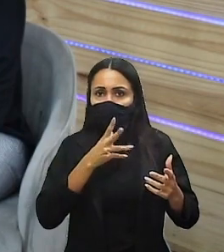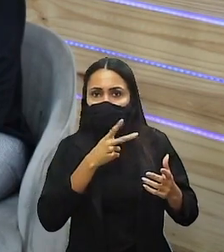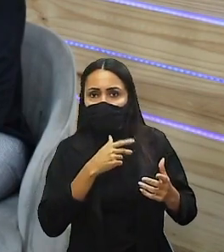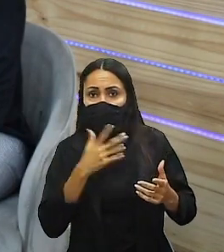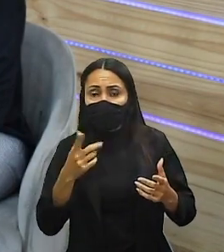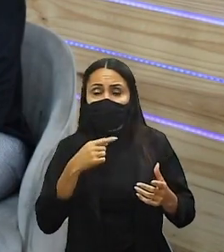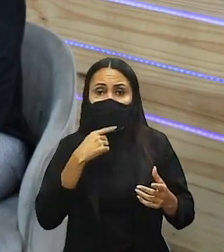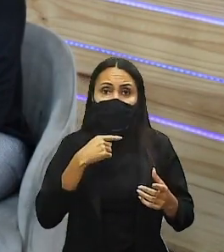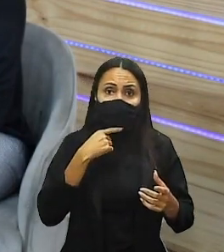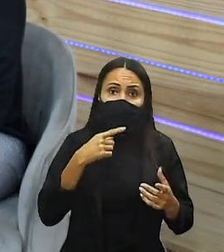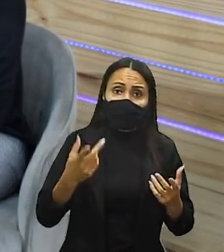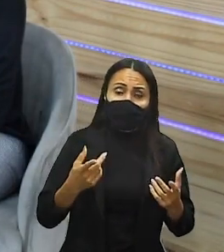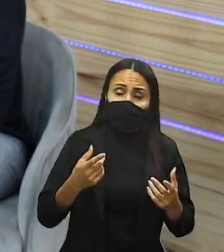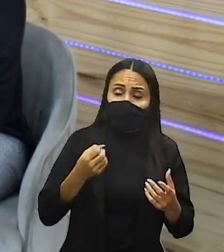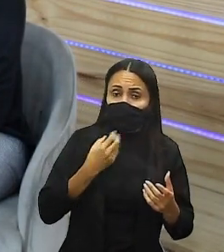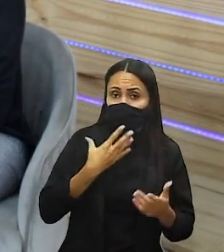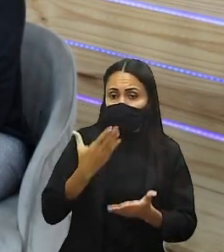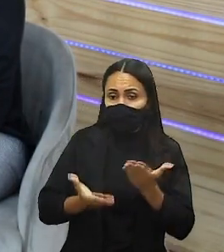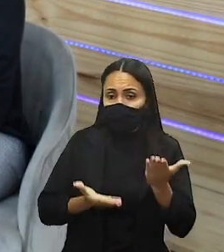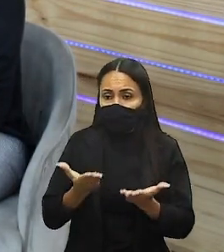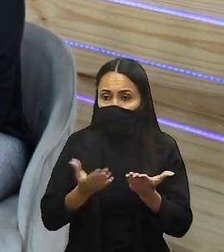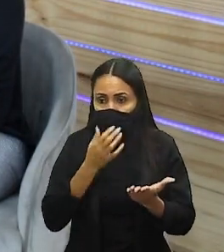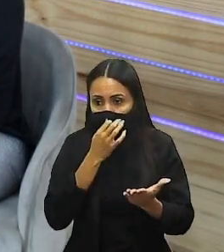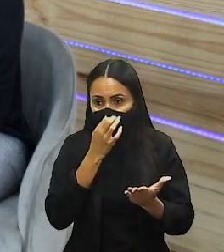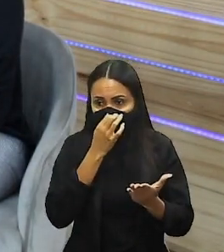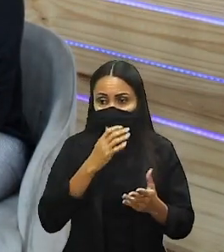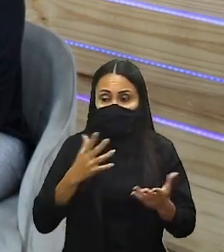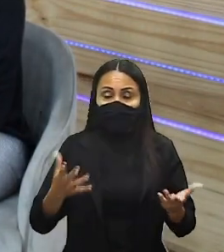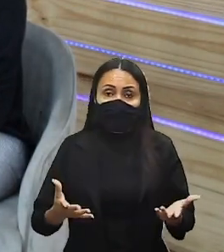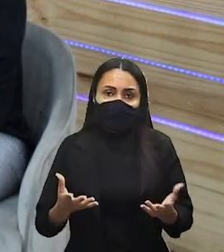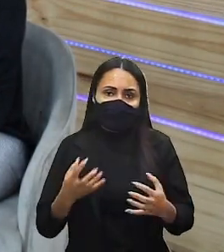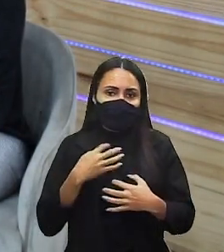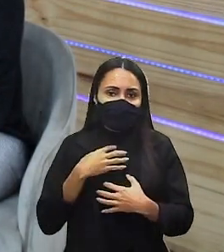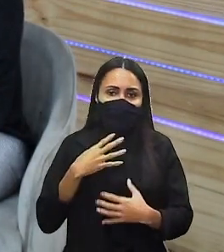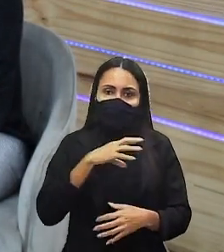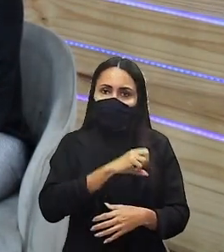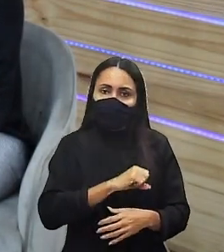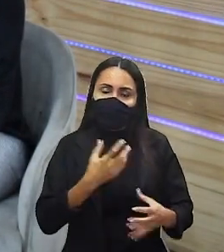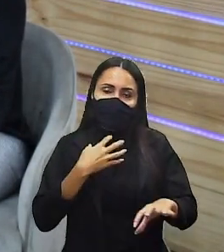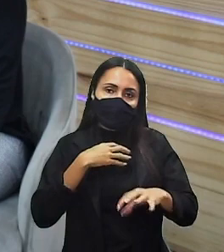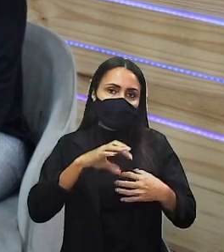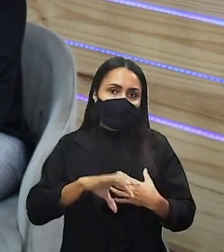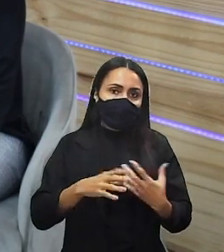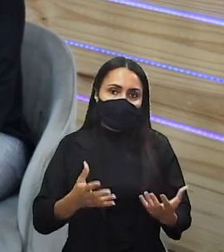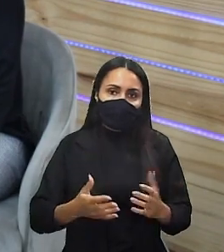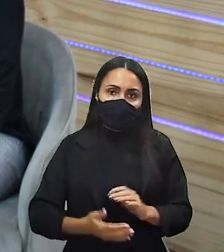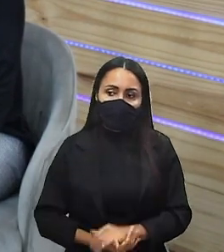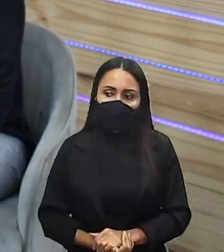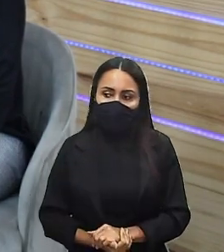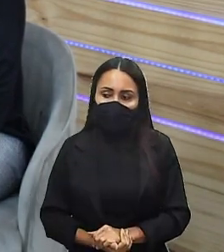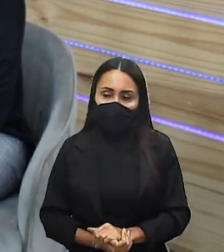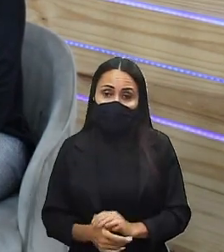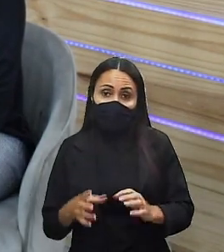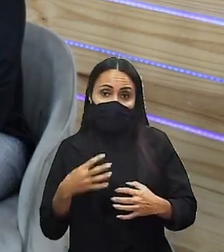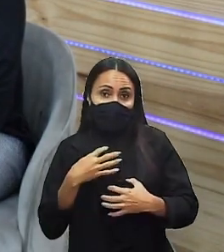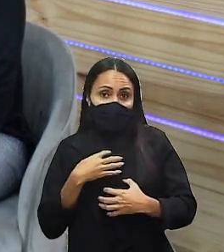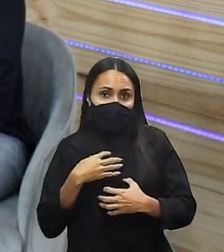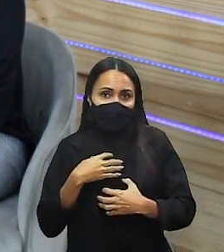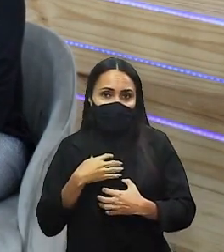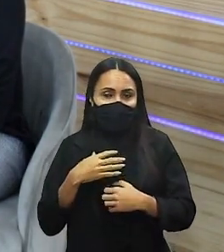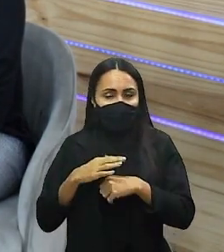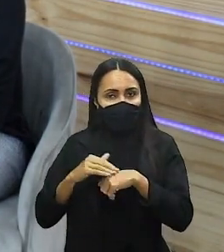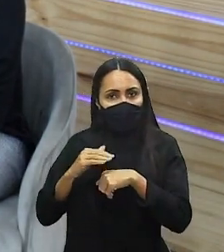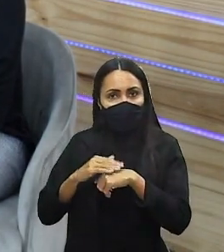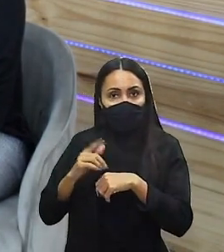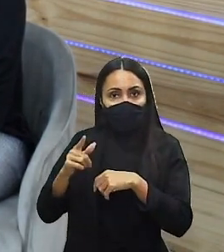não conseguir ser bem tratado, né? Onde você não sentir amor, onde você não sentir empatia. Né? Se você se sente acolhido, você